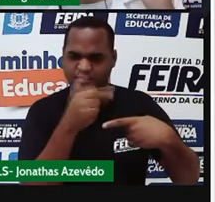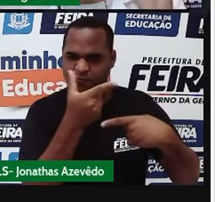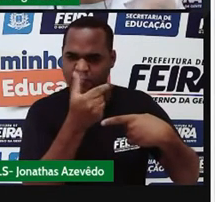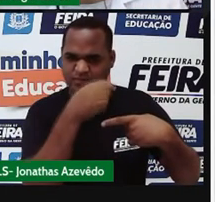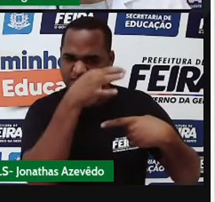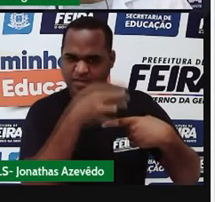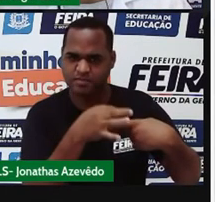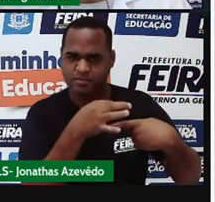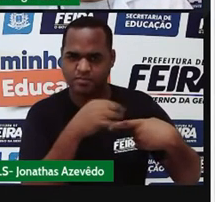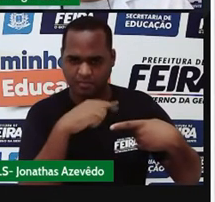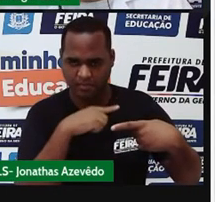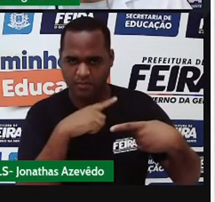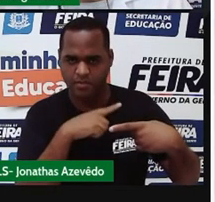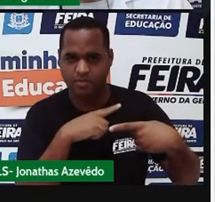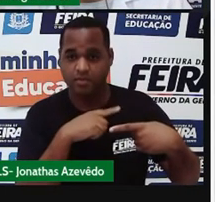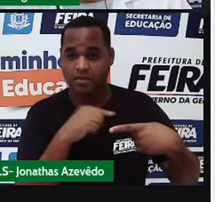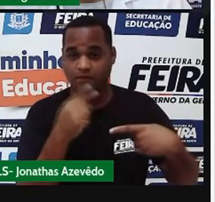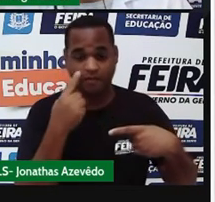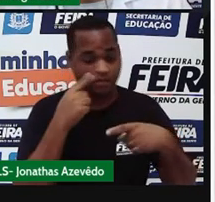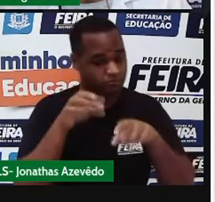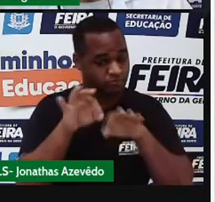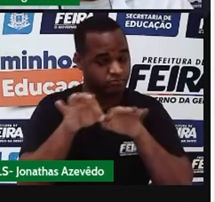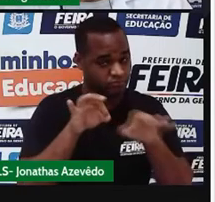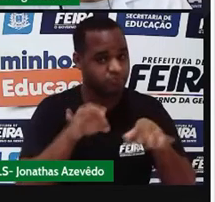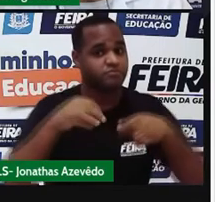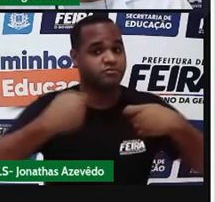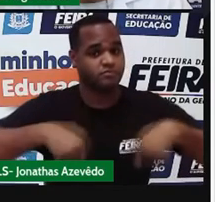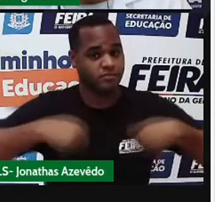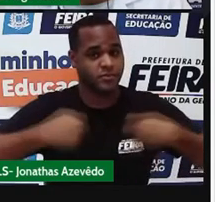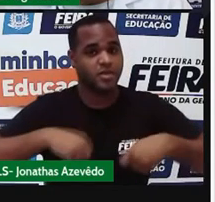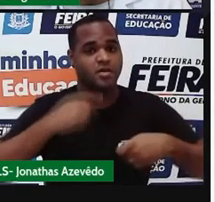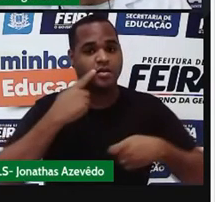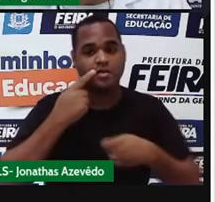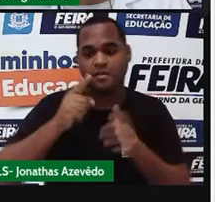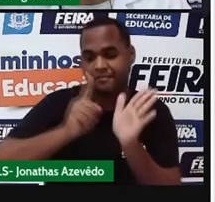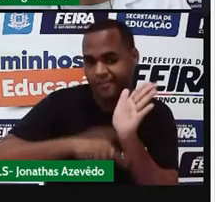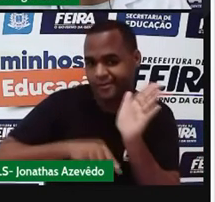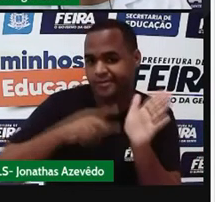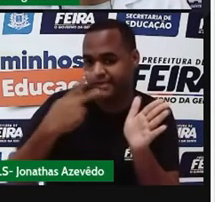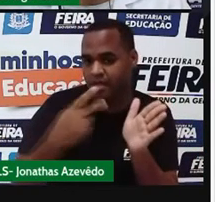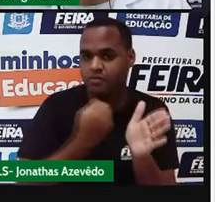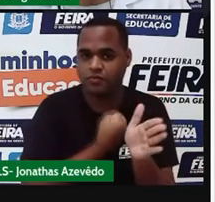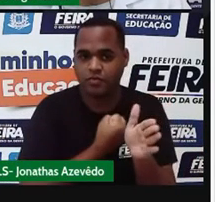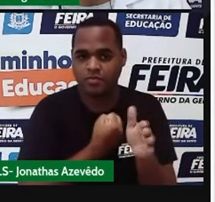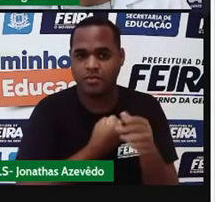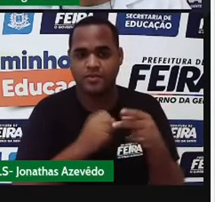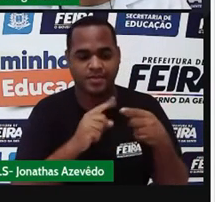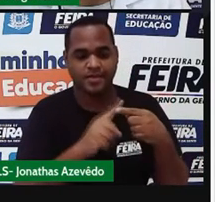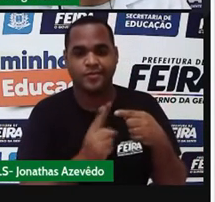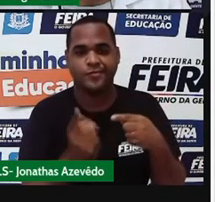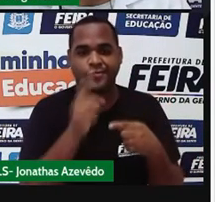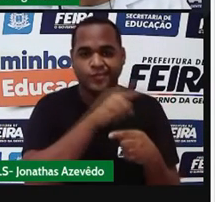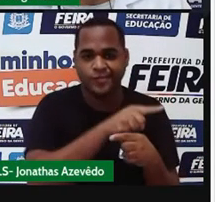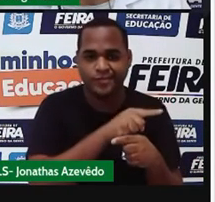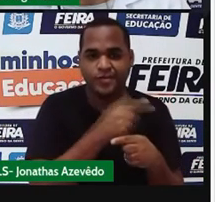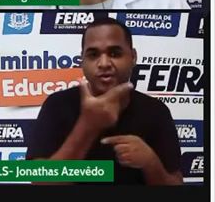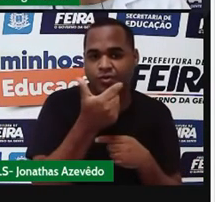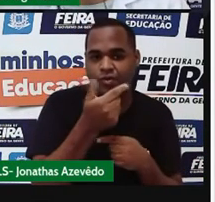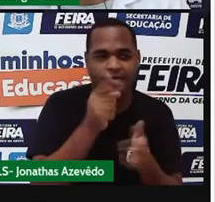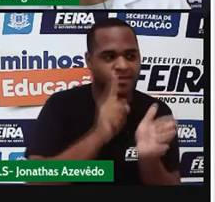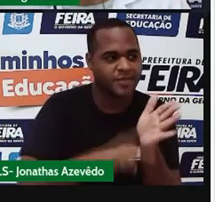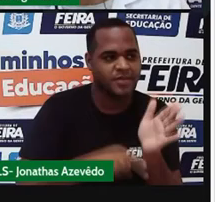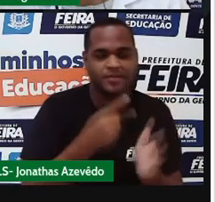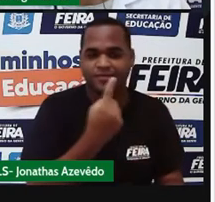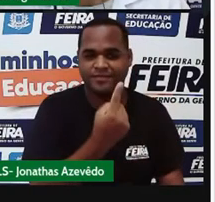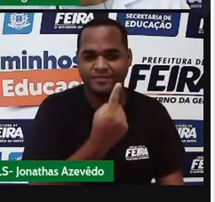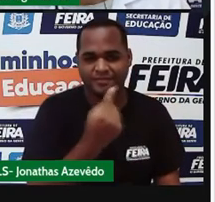a gente monta esse número você vai ter que fazer ele menos o número que está aparecendo aqui na frente o algarismo que